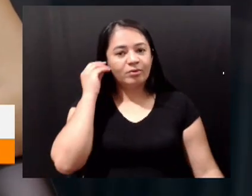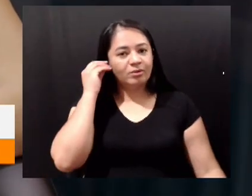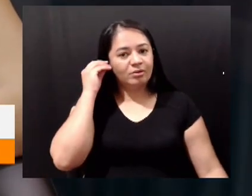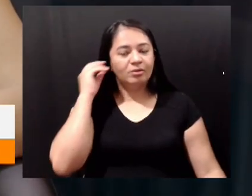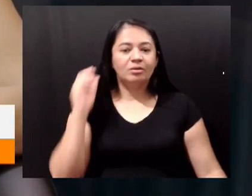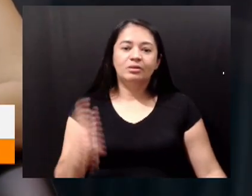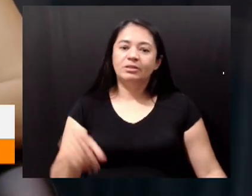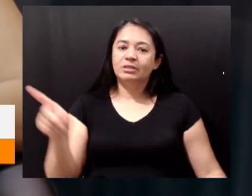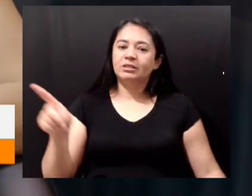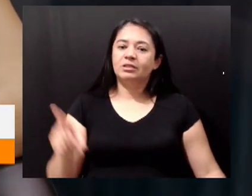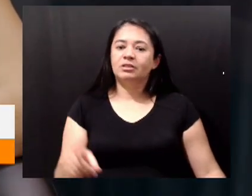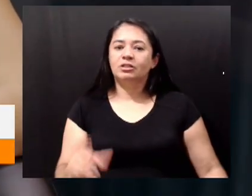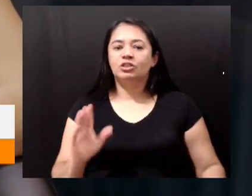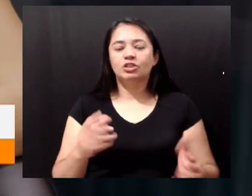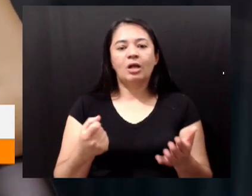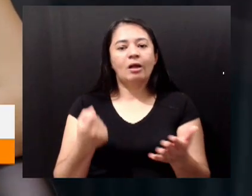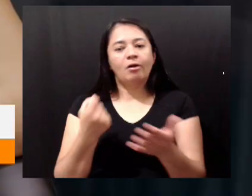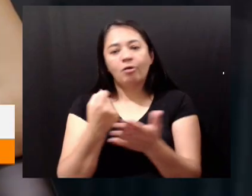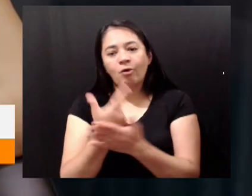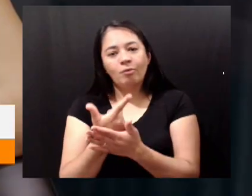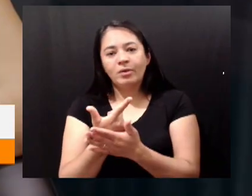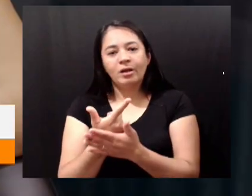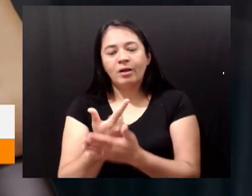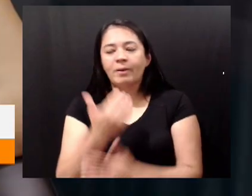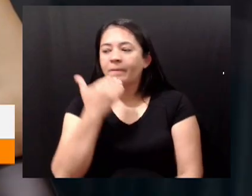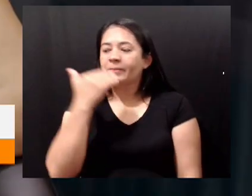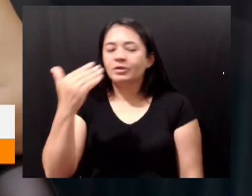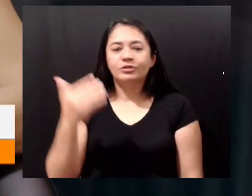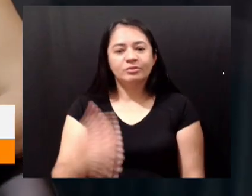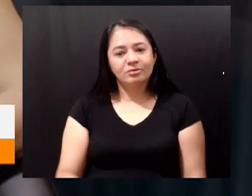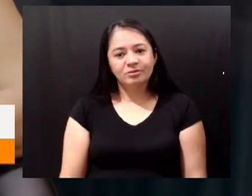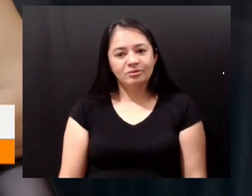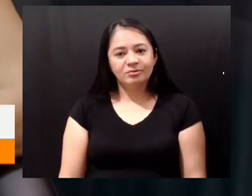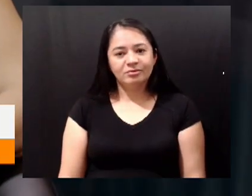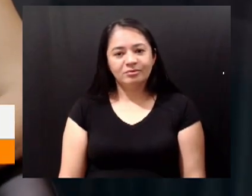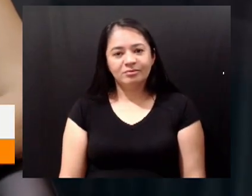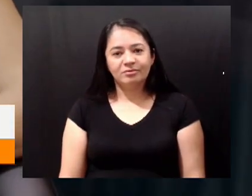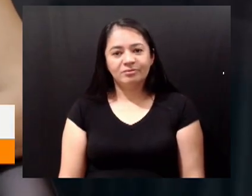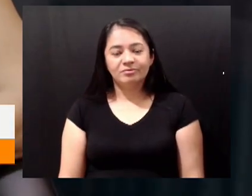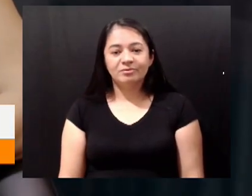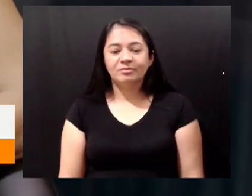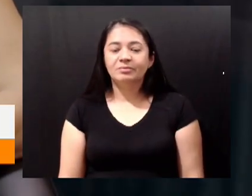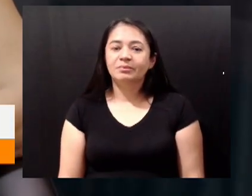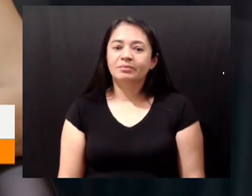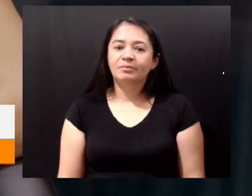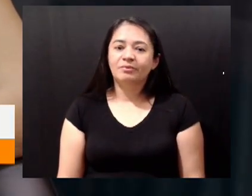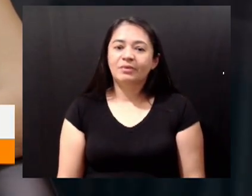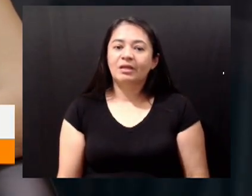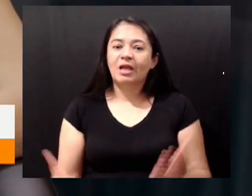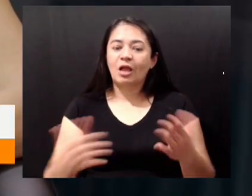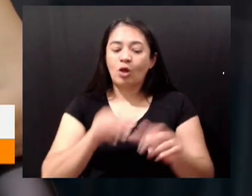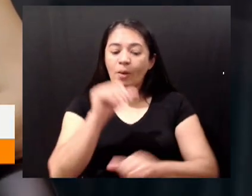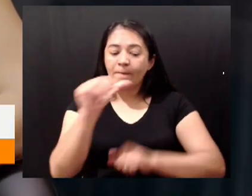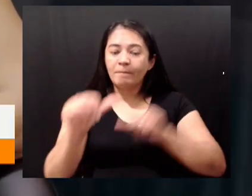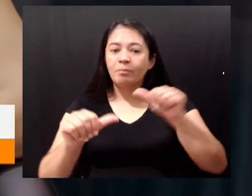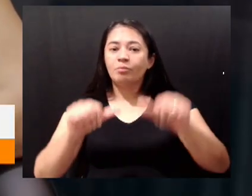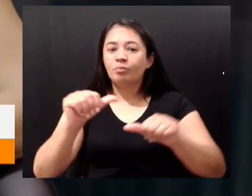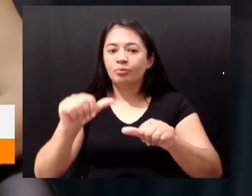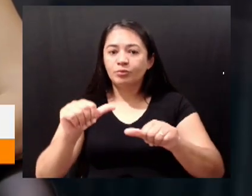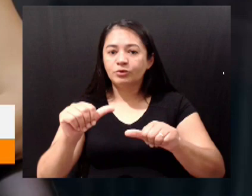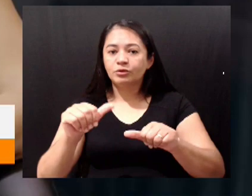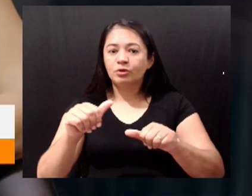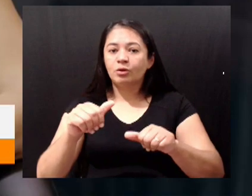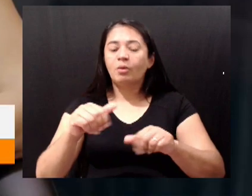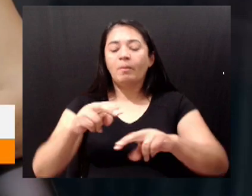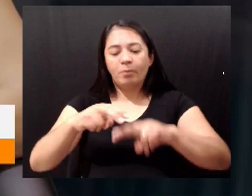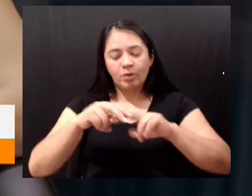e já pedia e conseguia comprar as canetas. Inclusive, essa mudança, né, foi feita justamente pelo